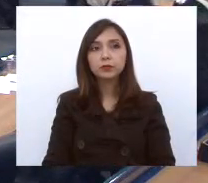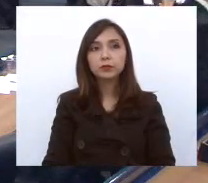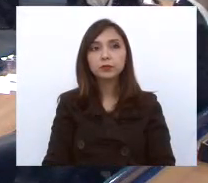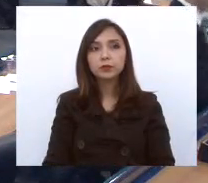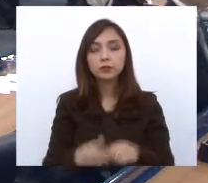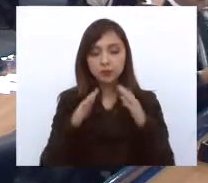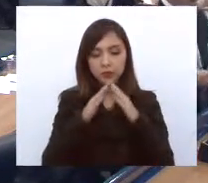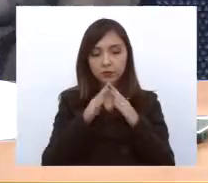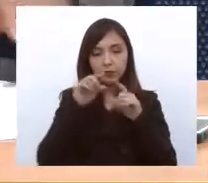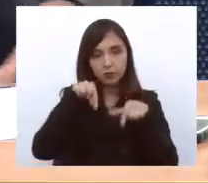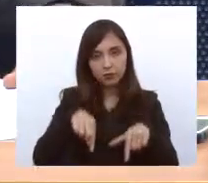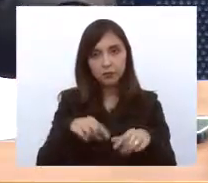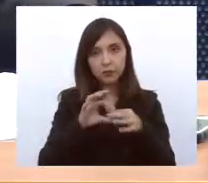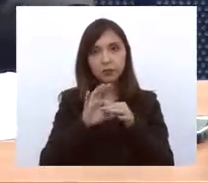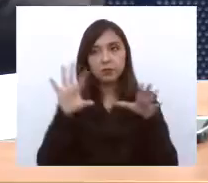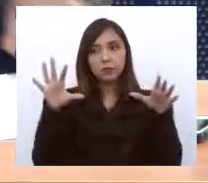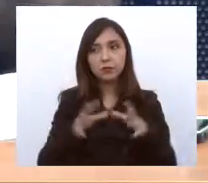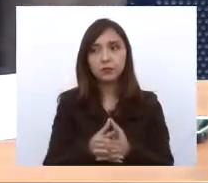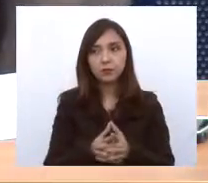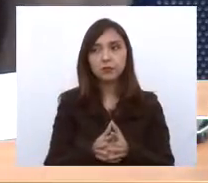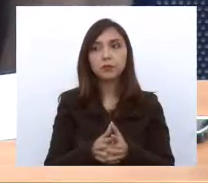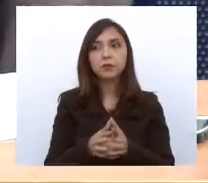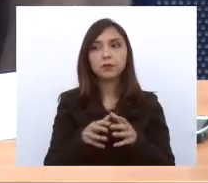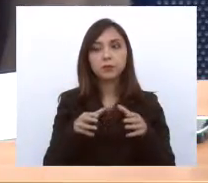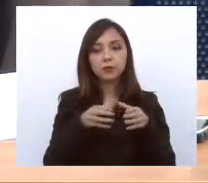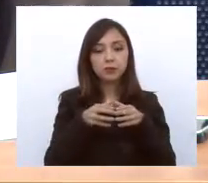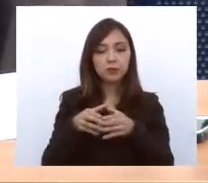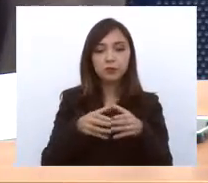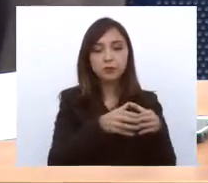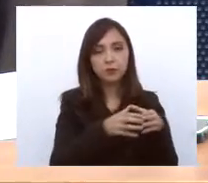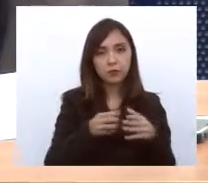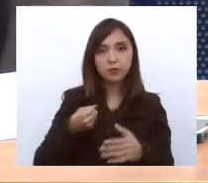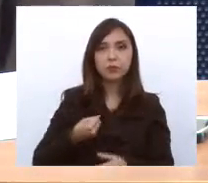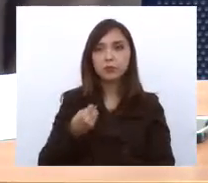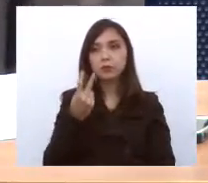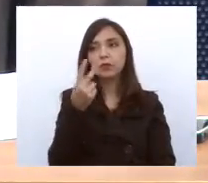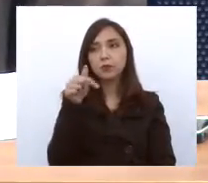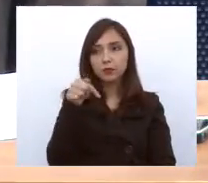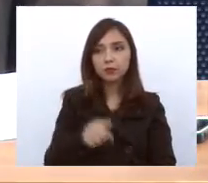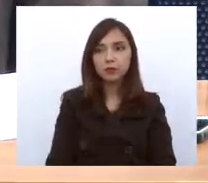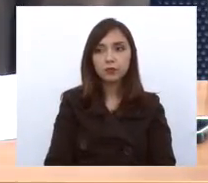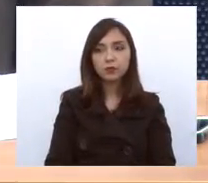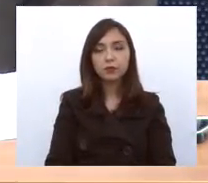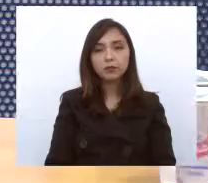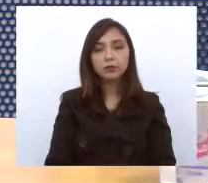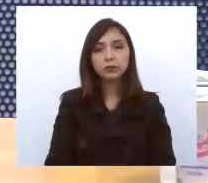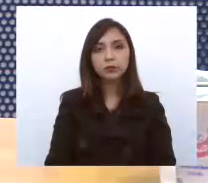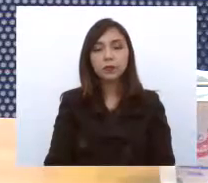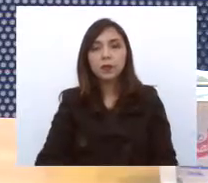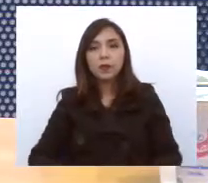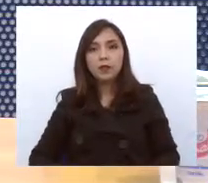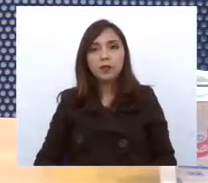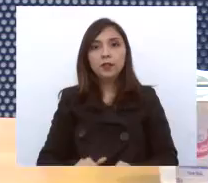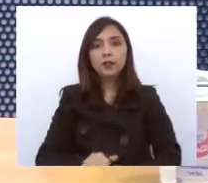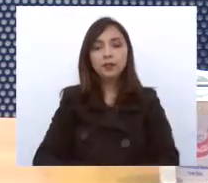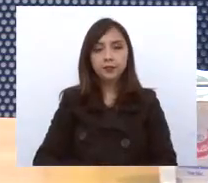Consulta a casa do presente projeto e objeto de deliberação. Considerado as comissões. Item 27. Leitura e deliberação do projeto de